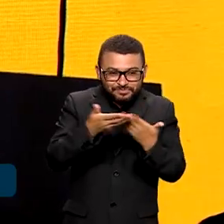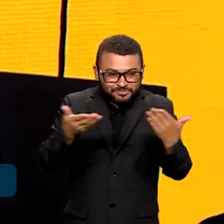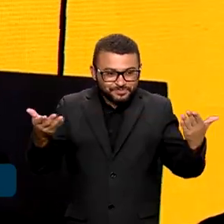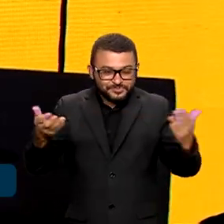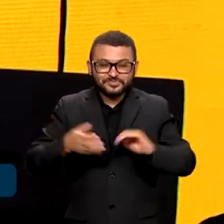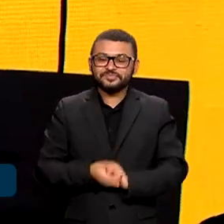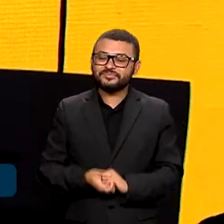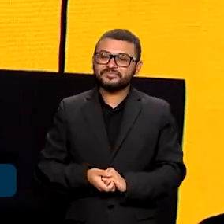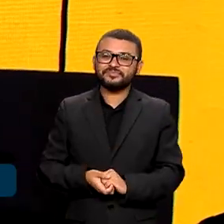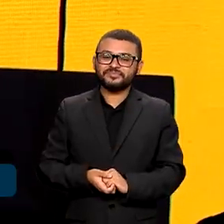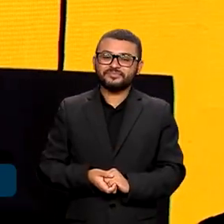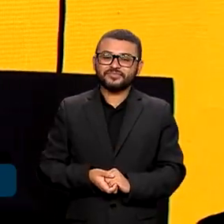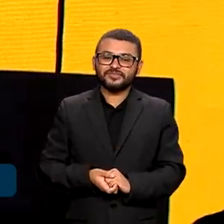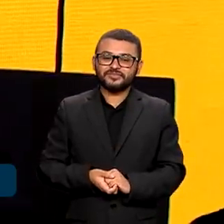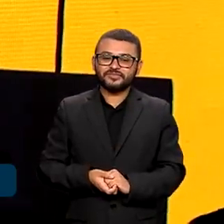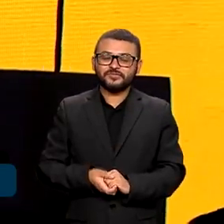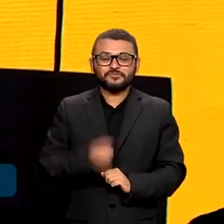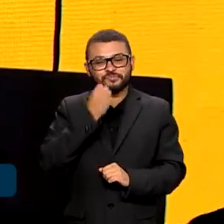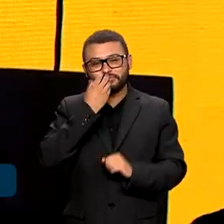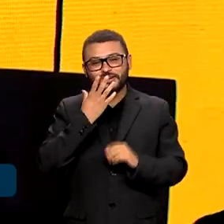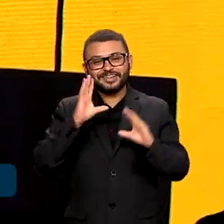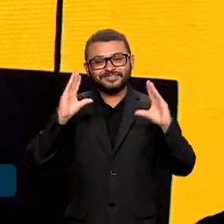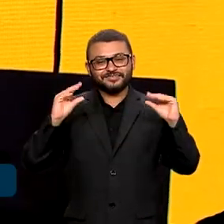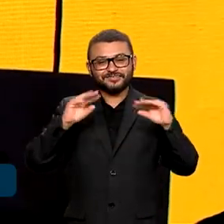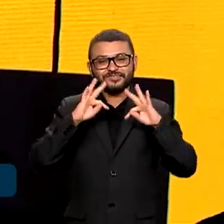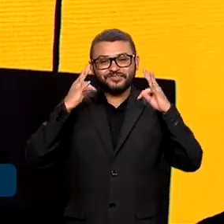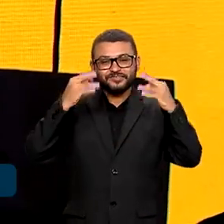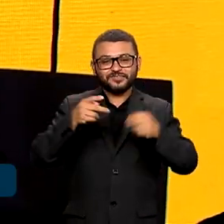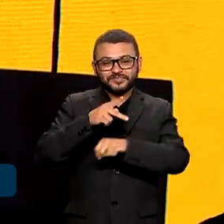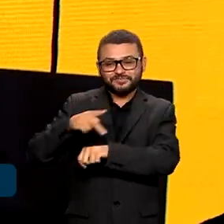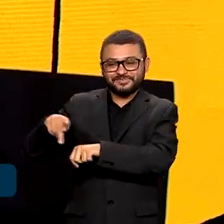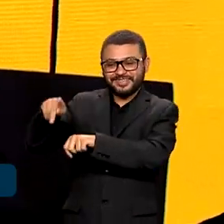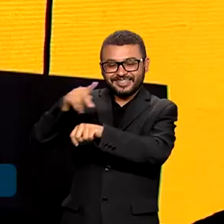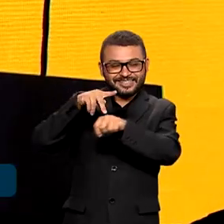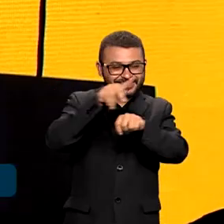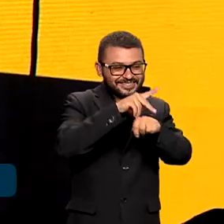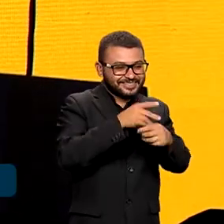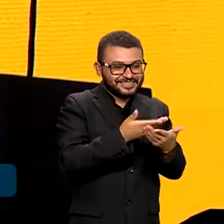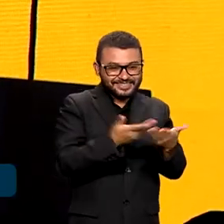Boa noite, os países